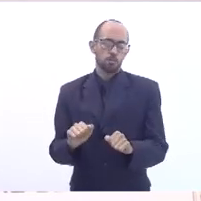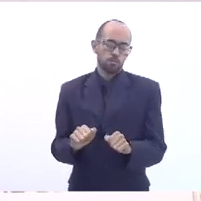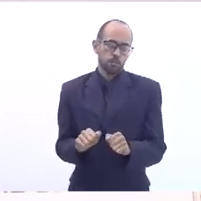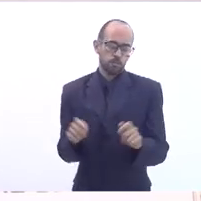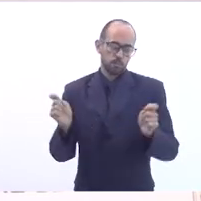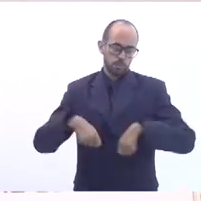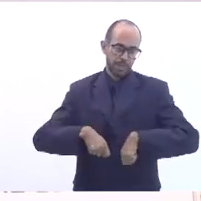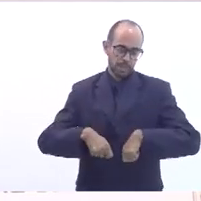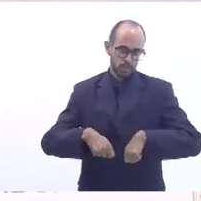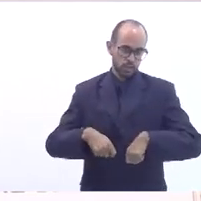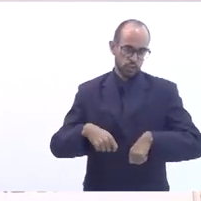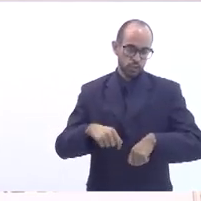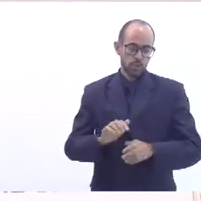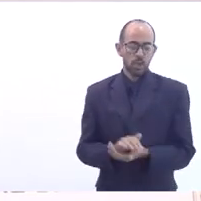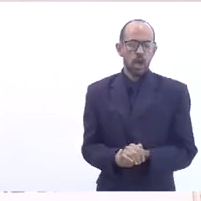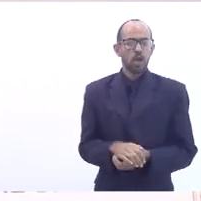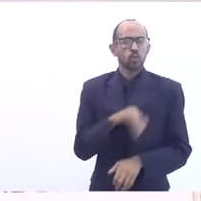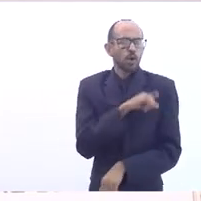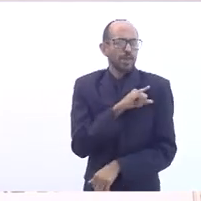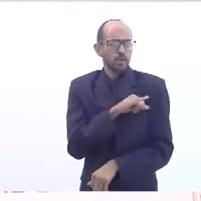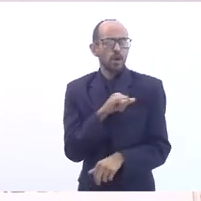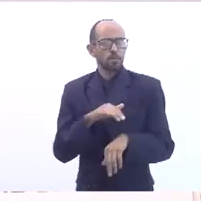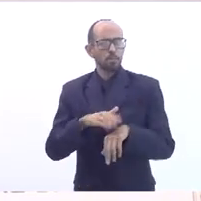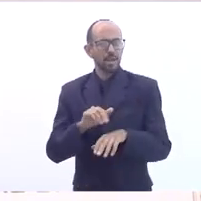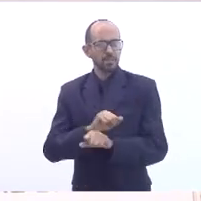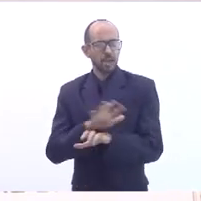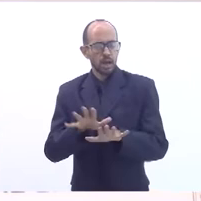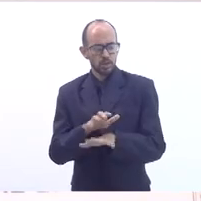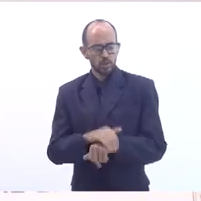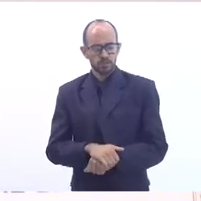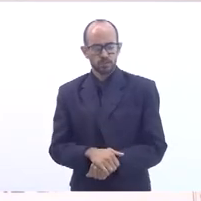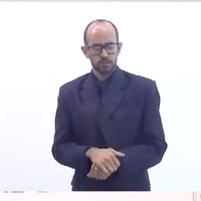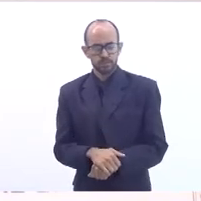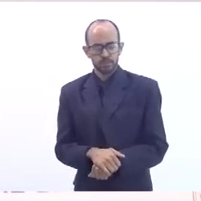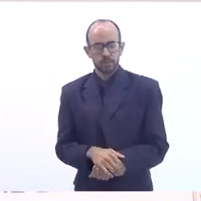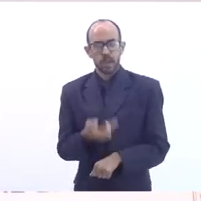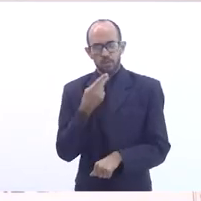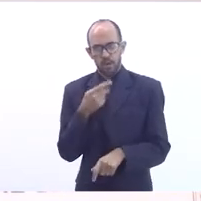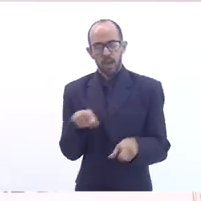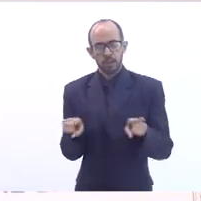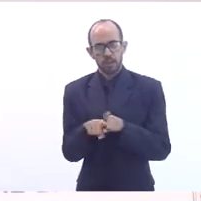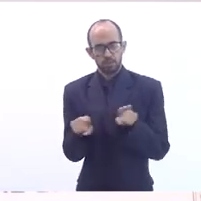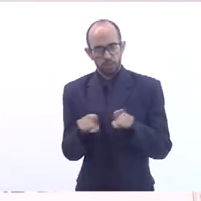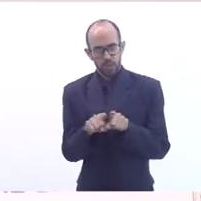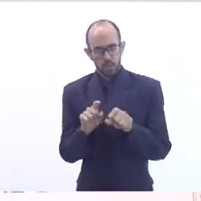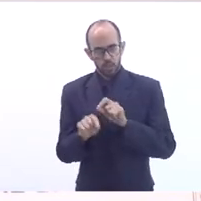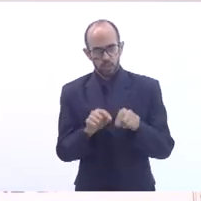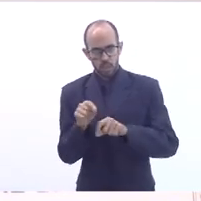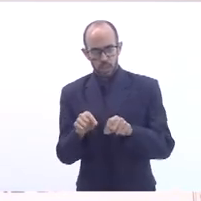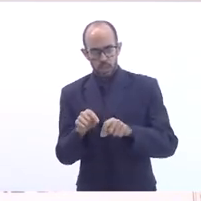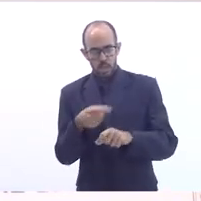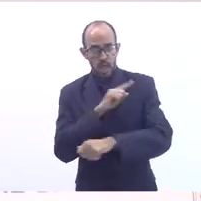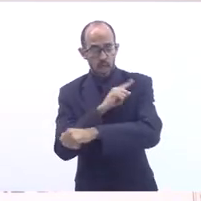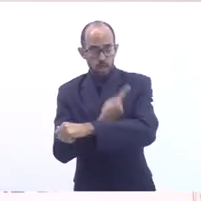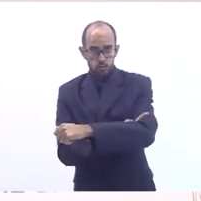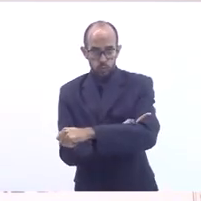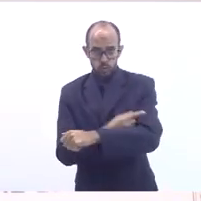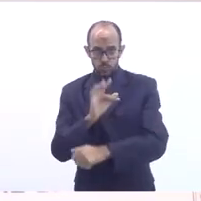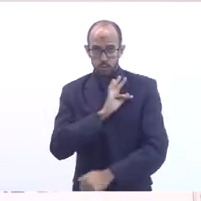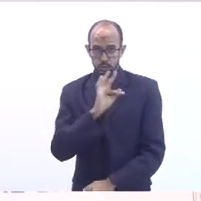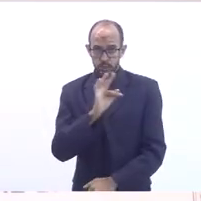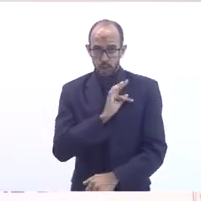diz o que é que a polícia tem que fazer uma manifestação no parágrafo do artigo 23 Ela disse que tá força policial e